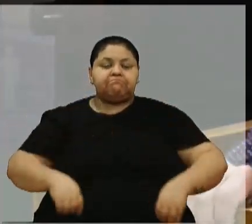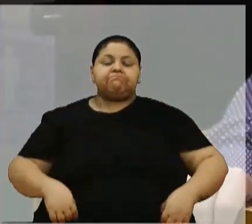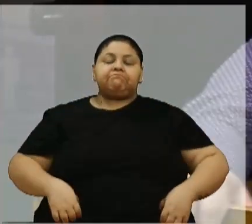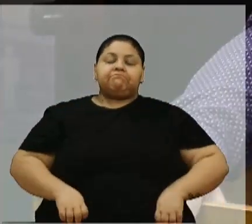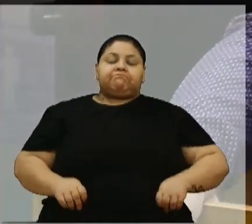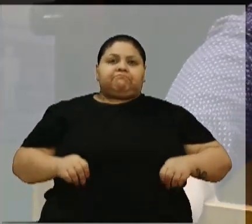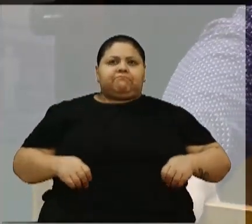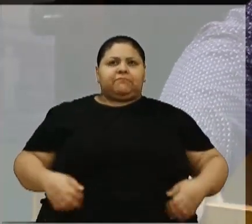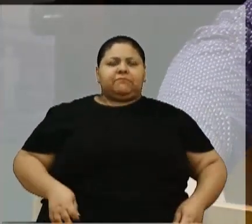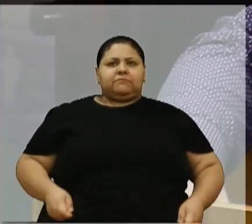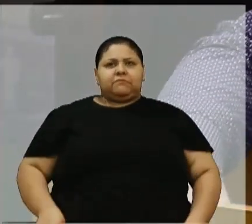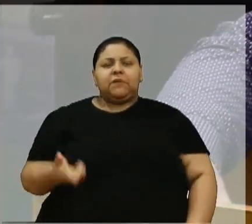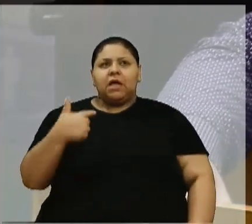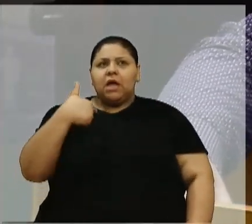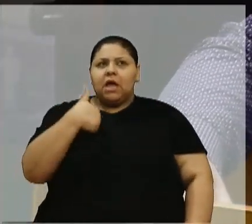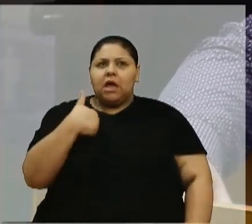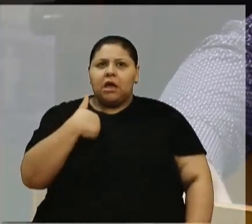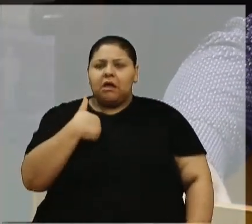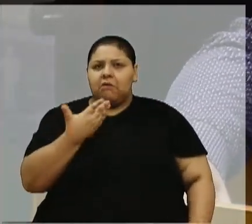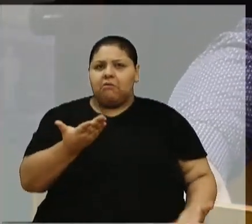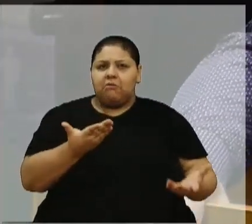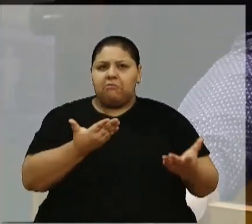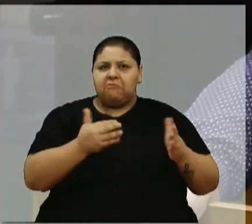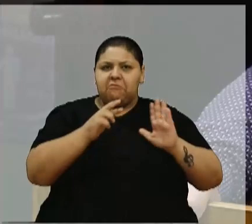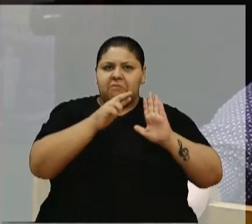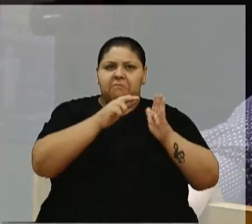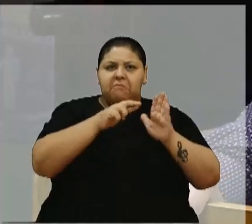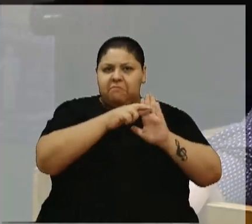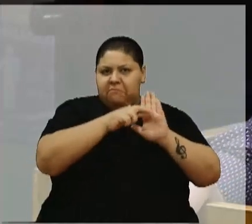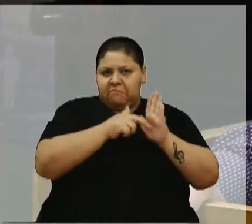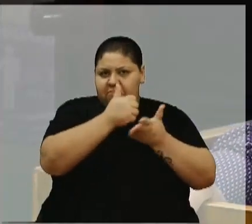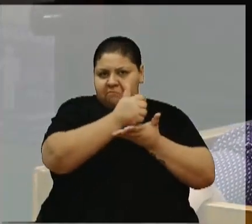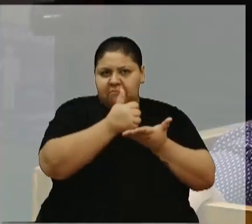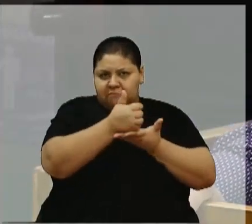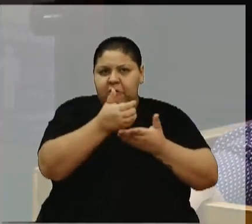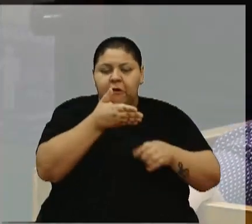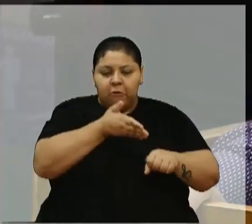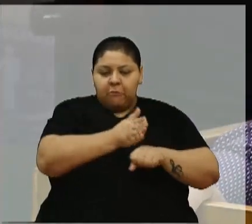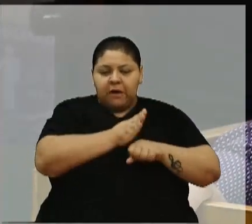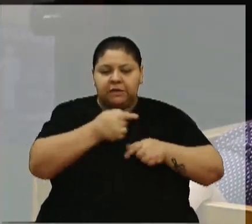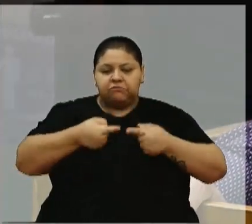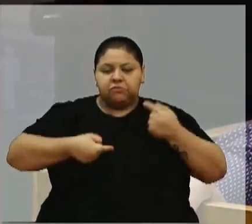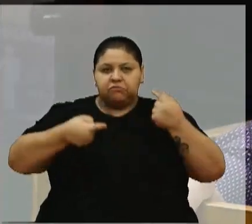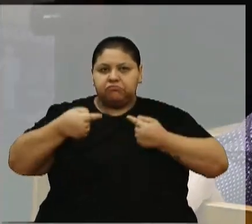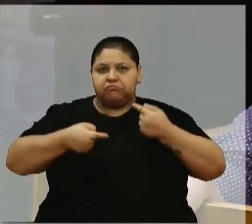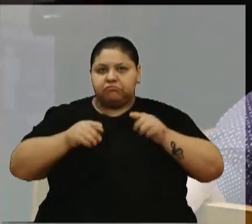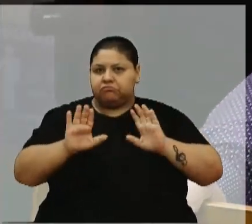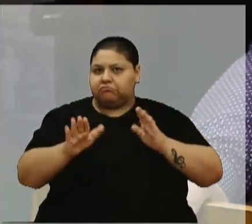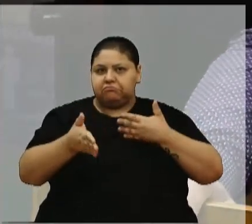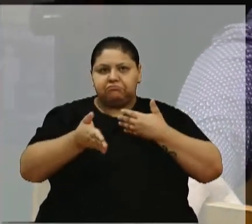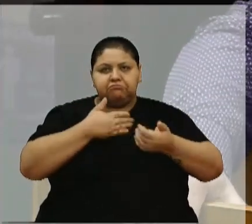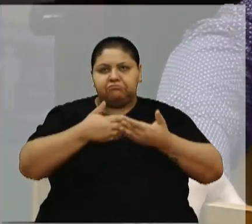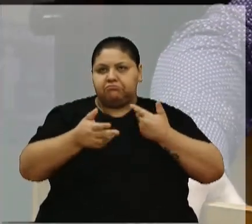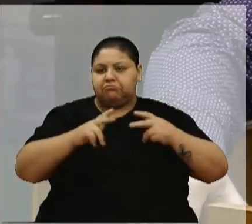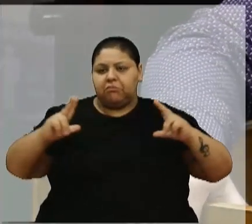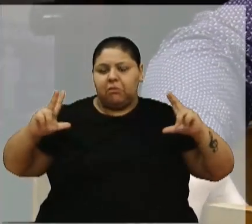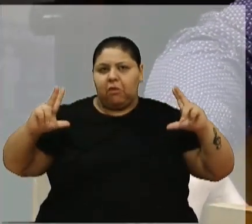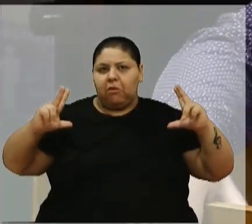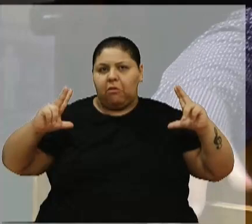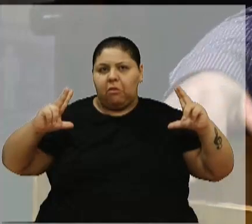Eu, em via de regra, participo dos debates, independente do mérito ou dos